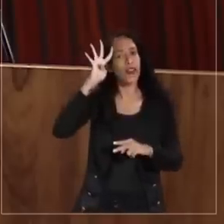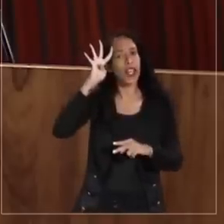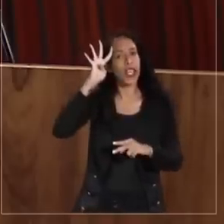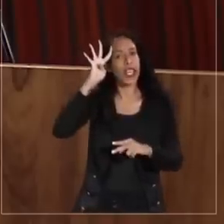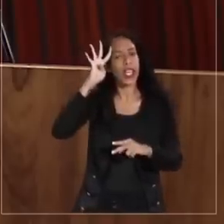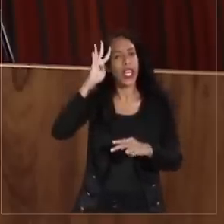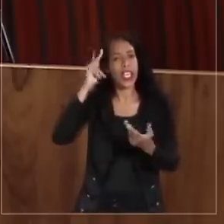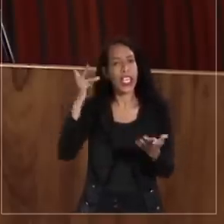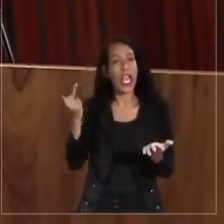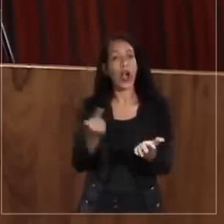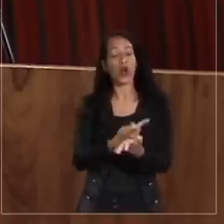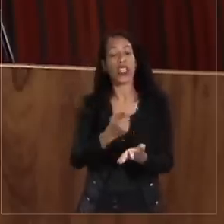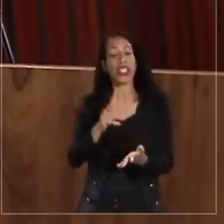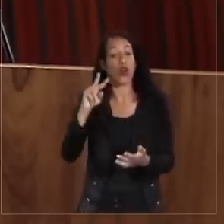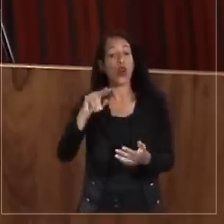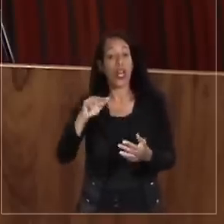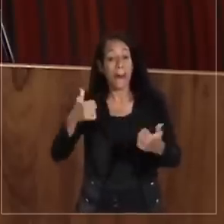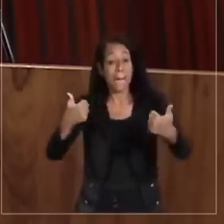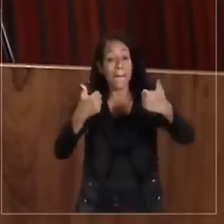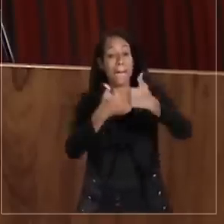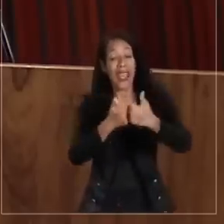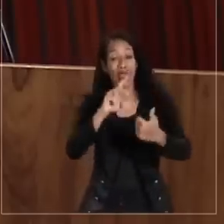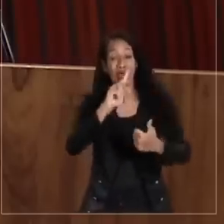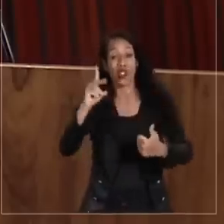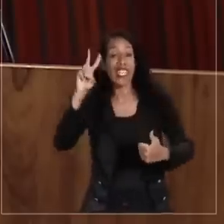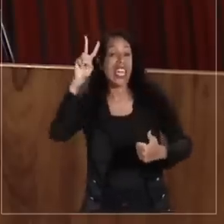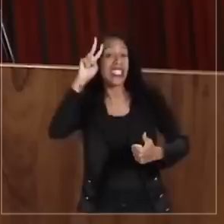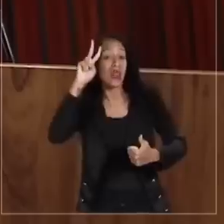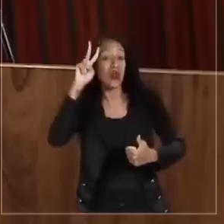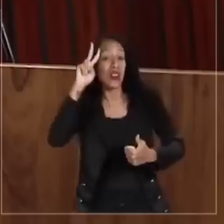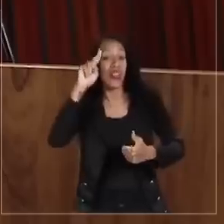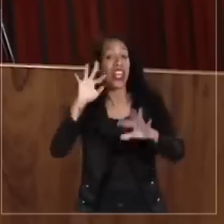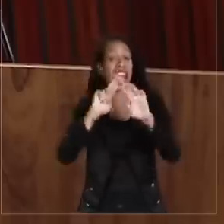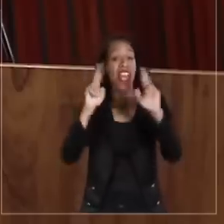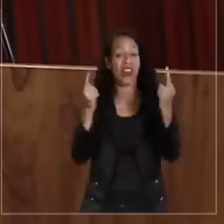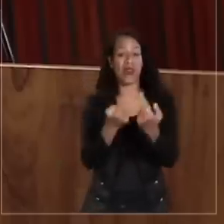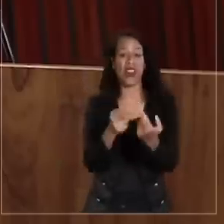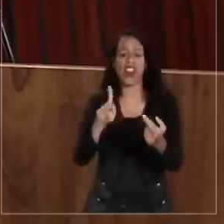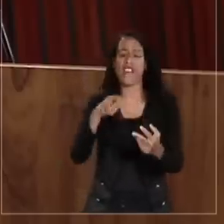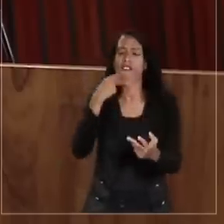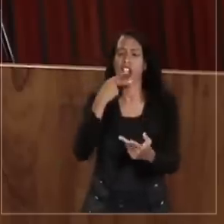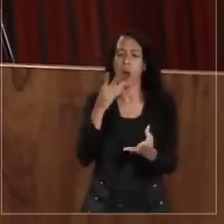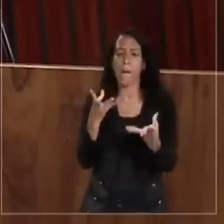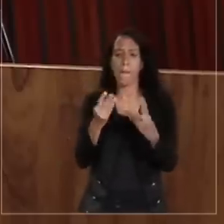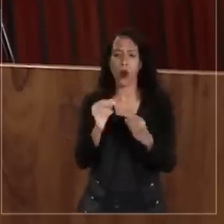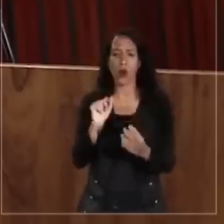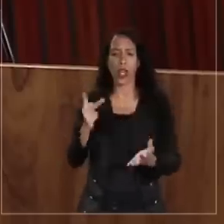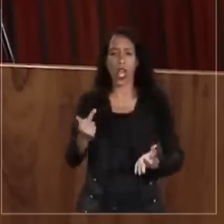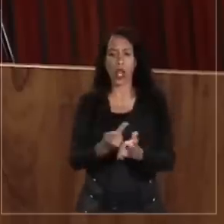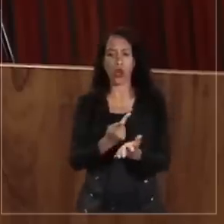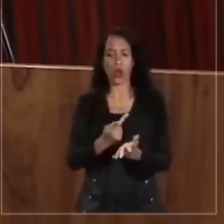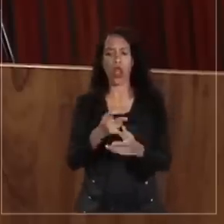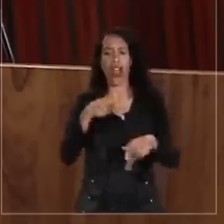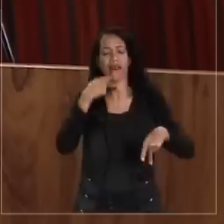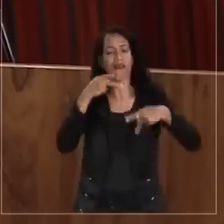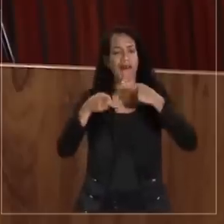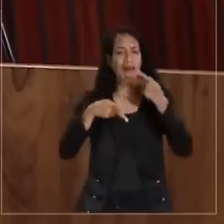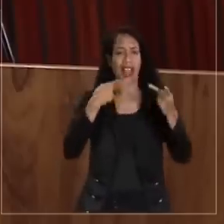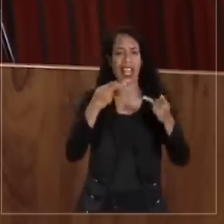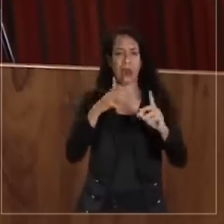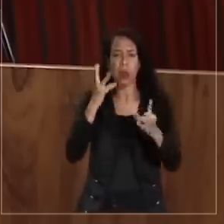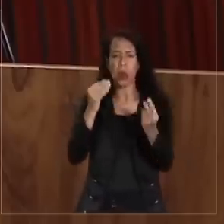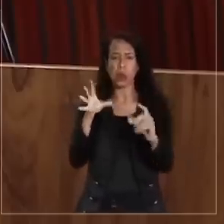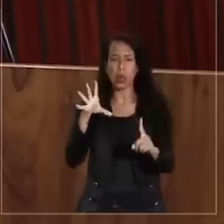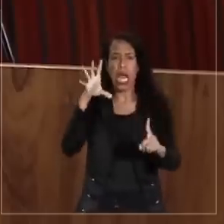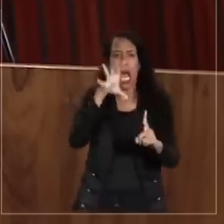deu a reunião. Não se contou, e se fala muito neste caso, que houve no discurso muitos